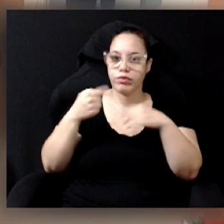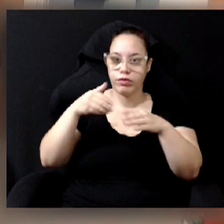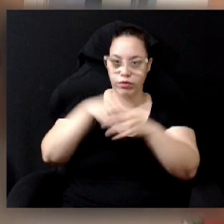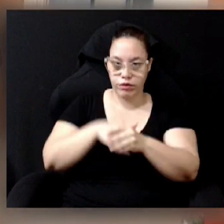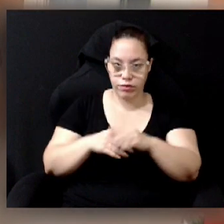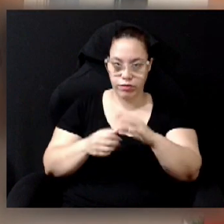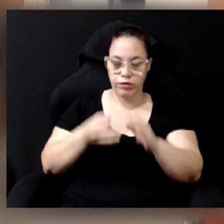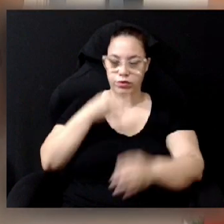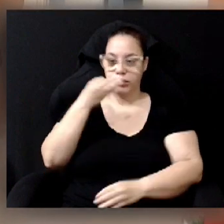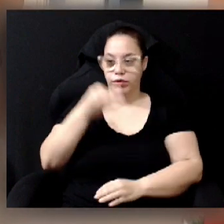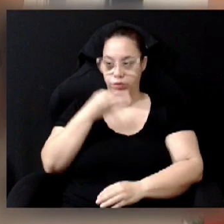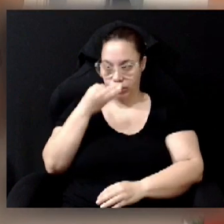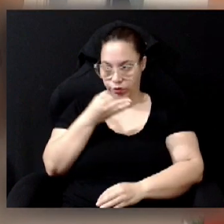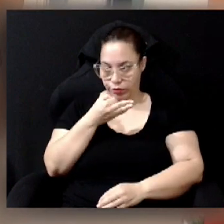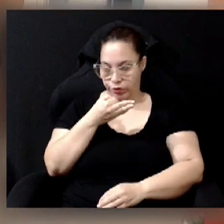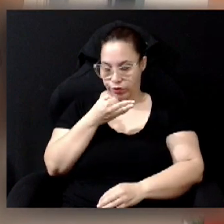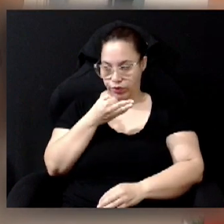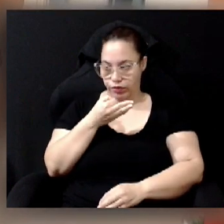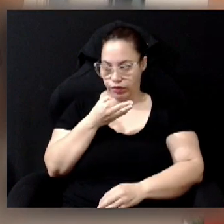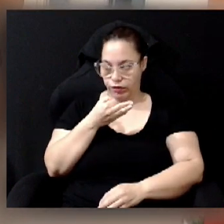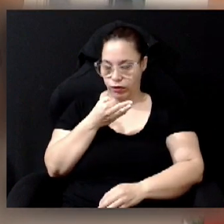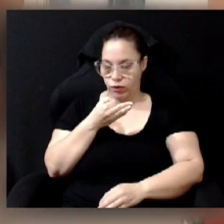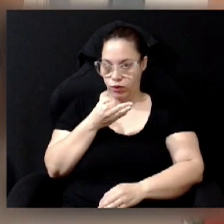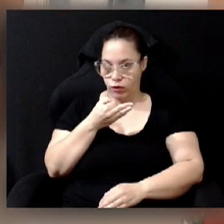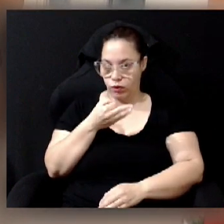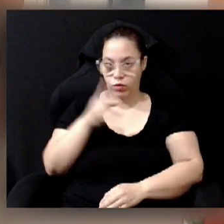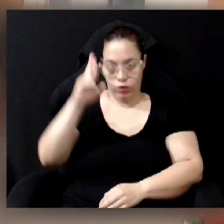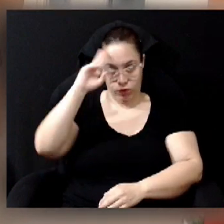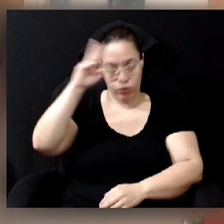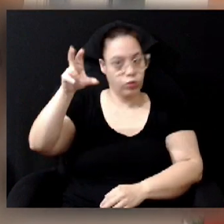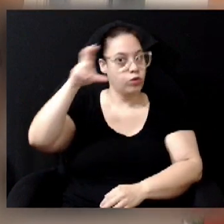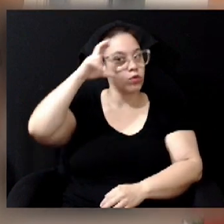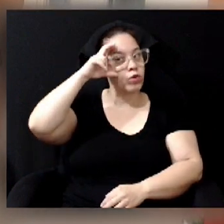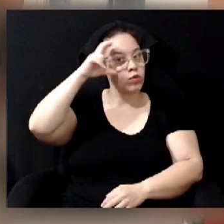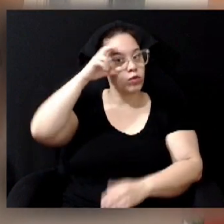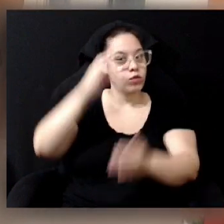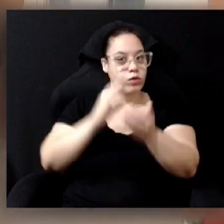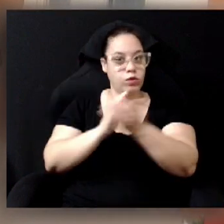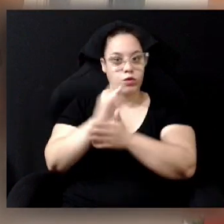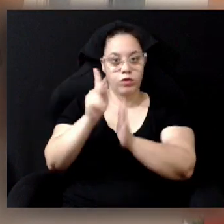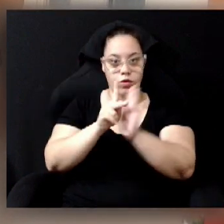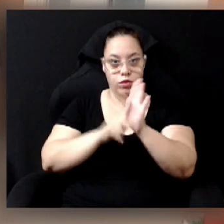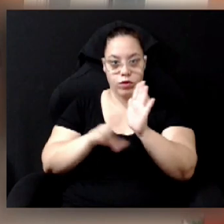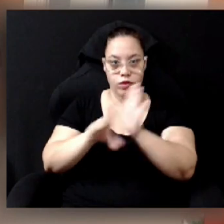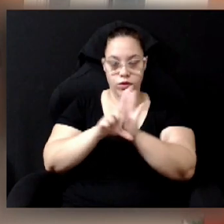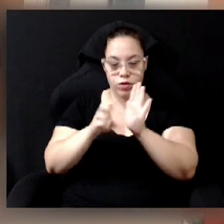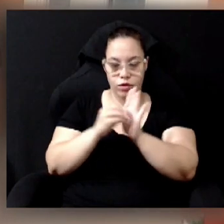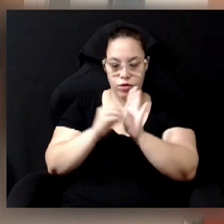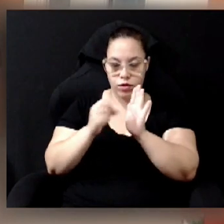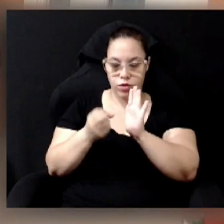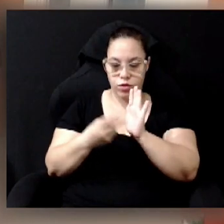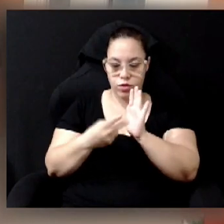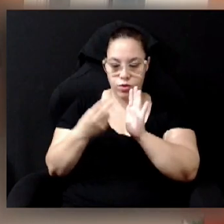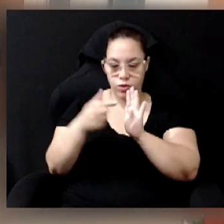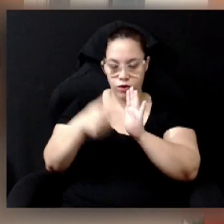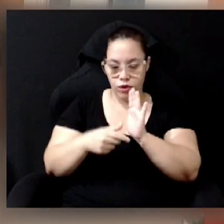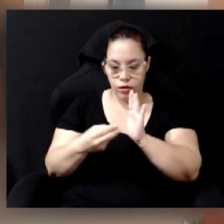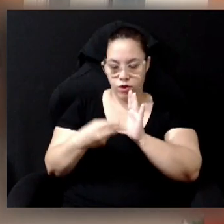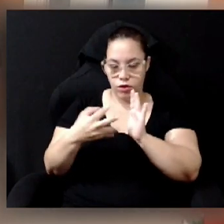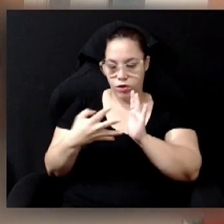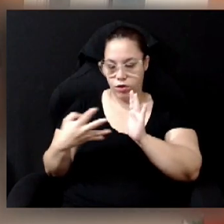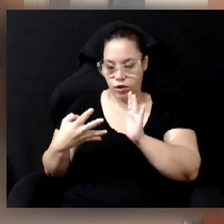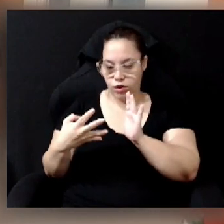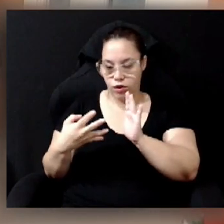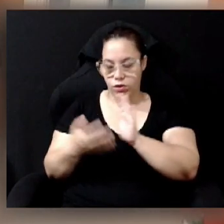sugerido pelo senhor Carlinhos Camelô, favorável ao PLO 227 de 2024 e